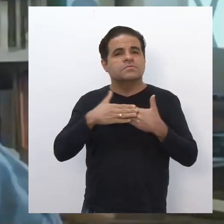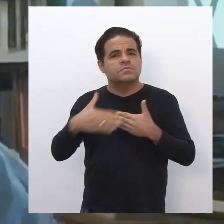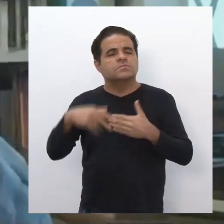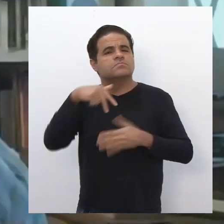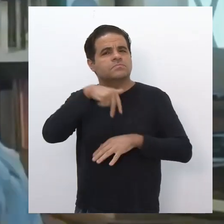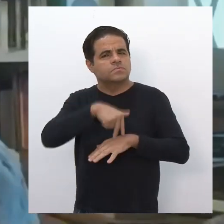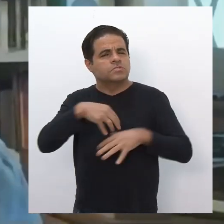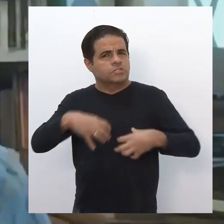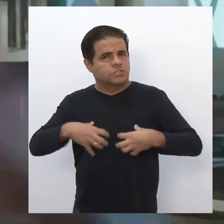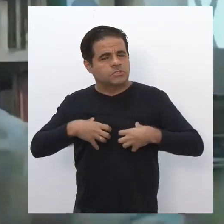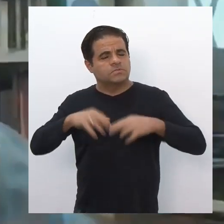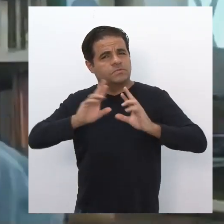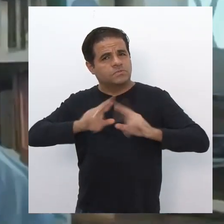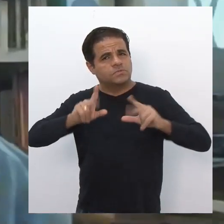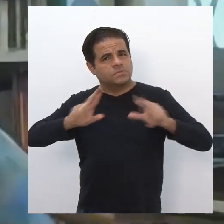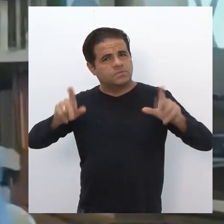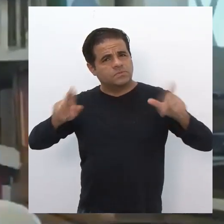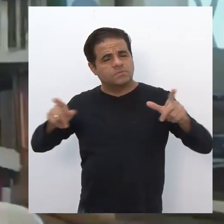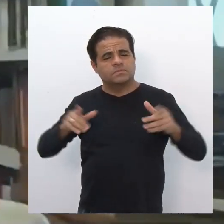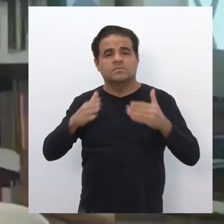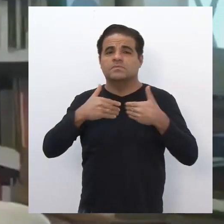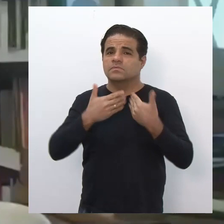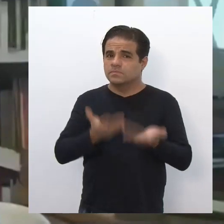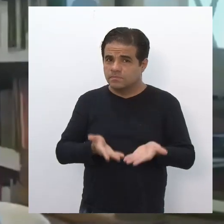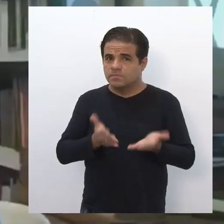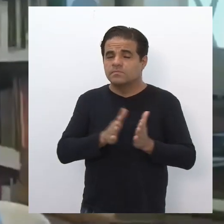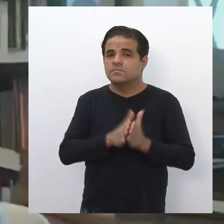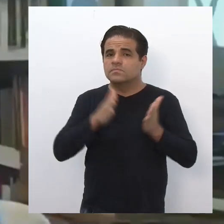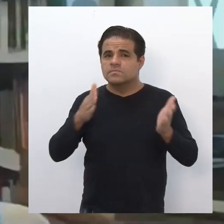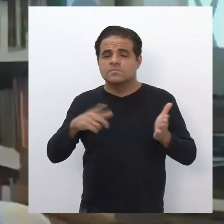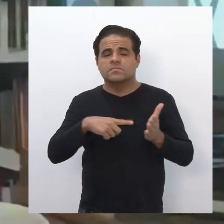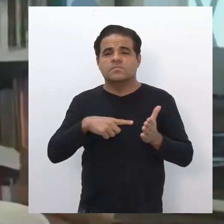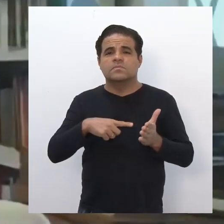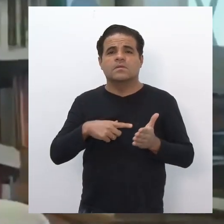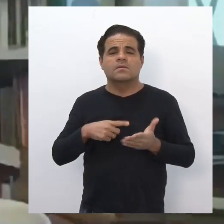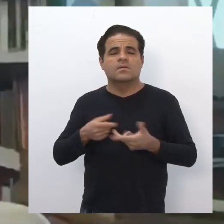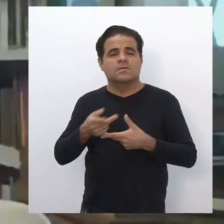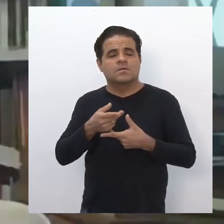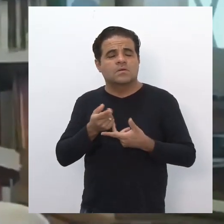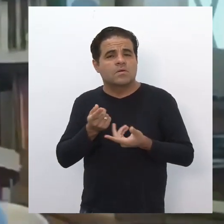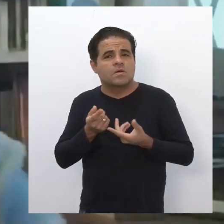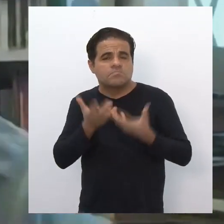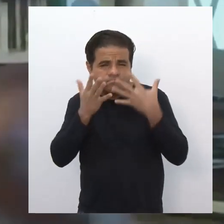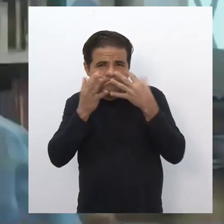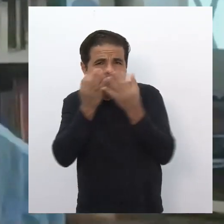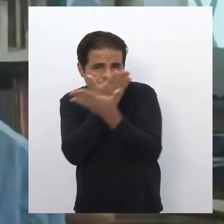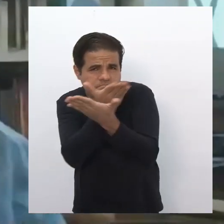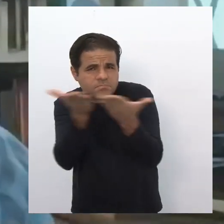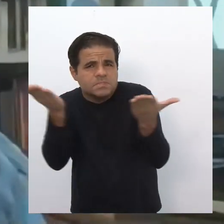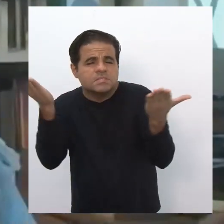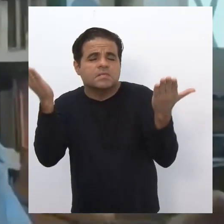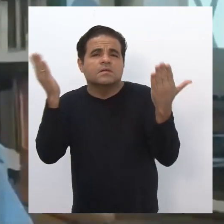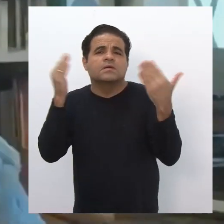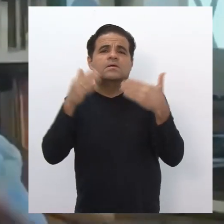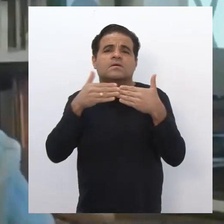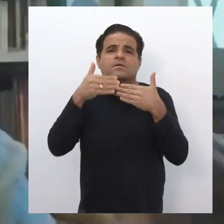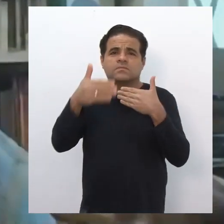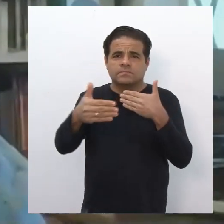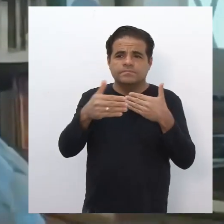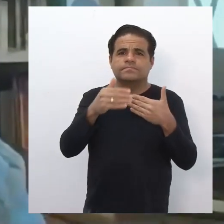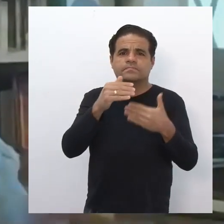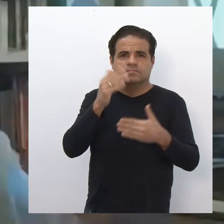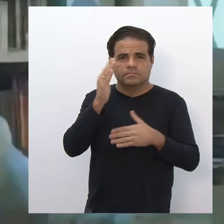posturas diferentes, ou fazendo outras coisas e tal. O que tem um preço, né? Às vezes você perde a atenção, mas tem uma enorme vantagem, é